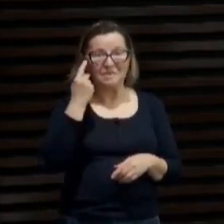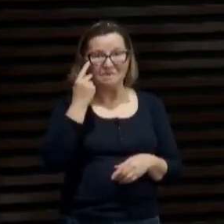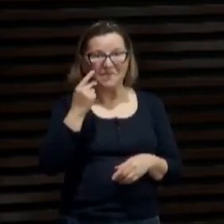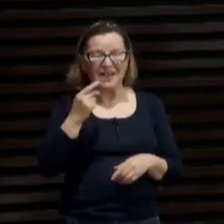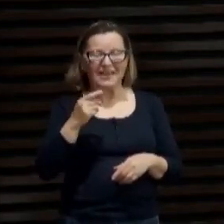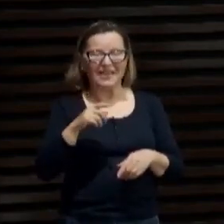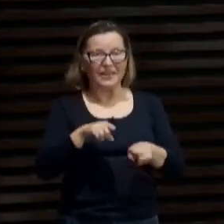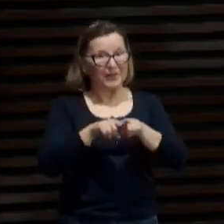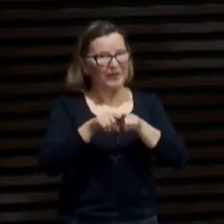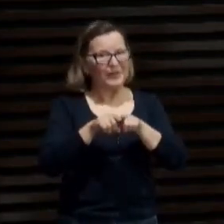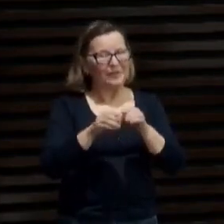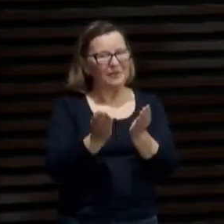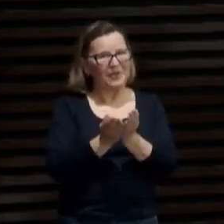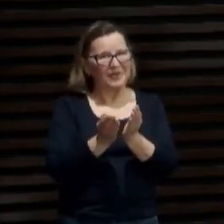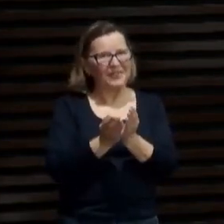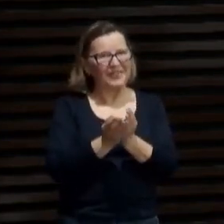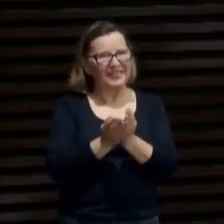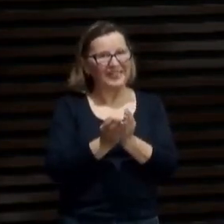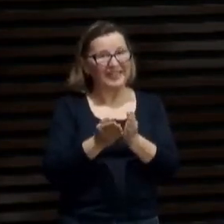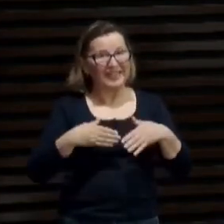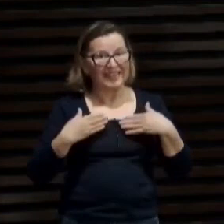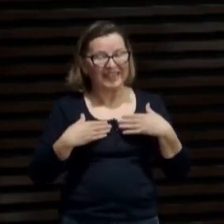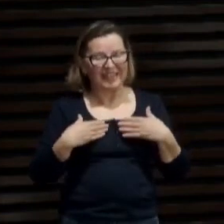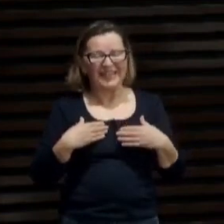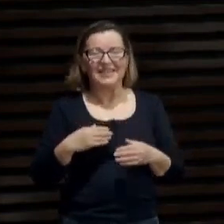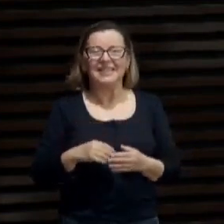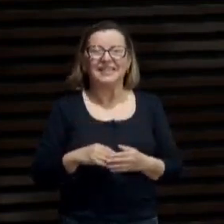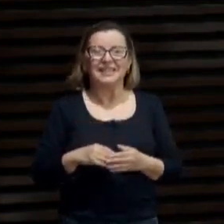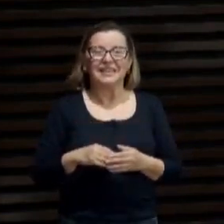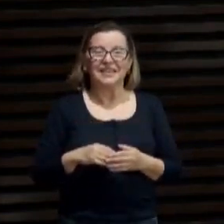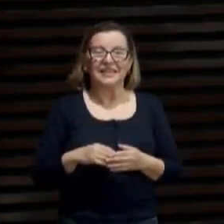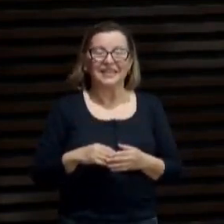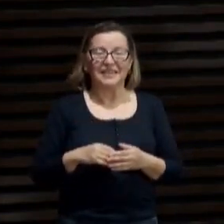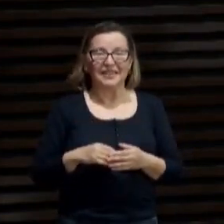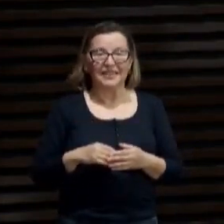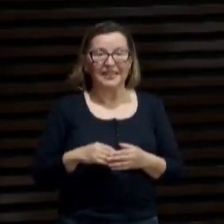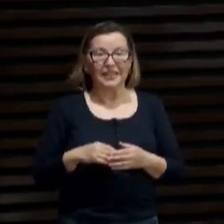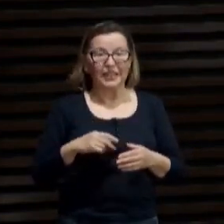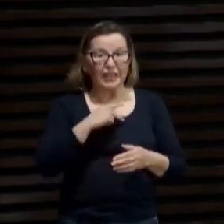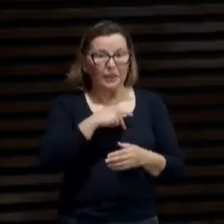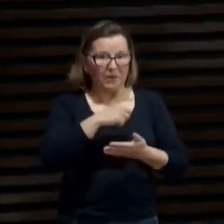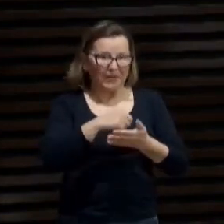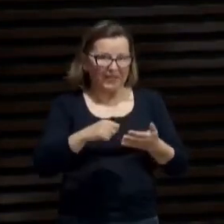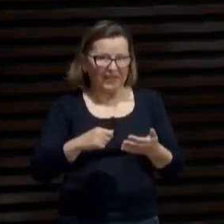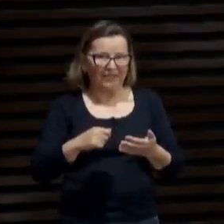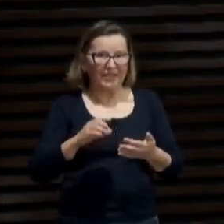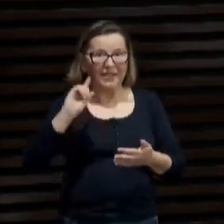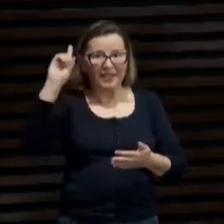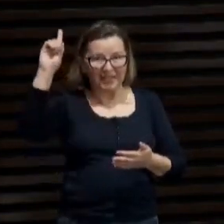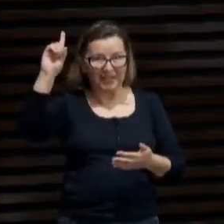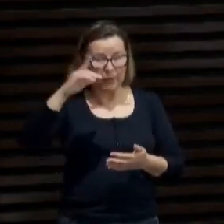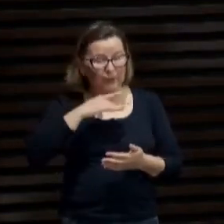diz assim, Deus se compadeceu dele, ele não morreu. Para que eu não tivesse tristeza sobre tristeza. Então Paulo, meus amados,